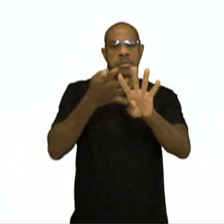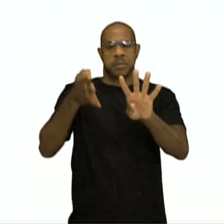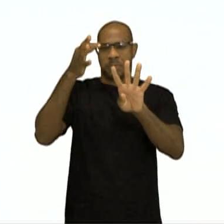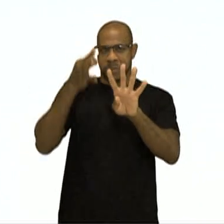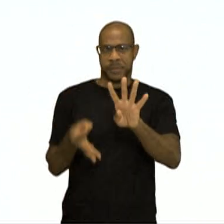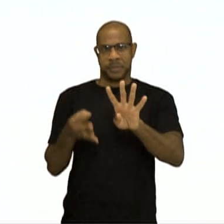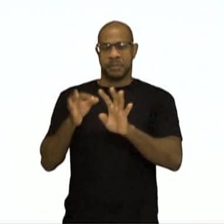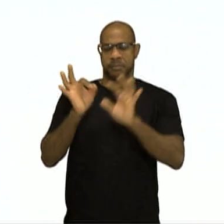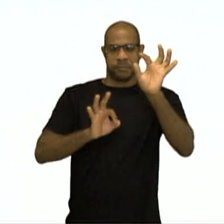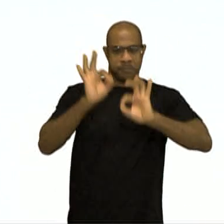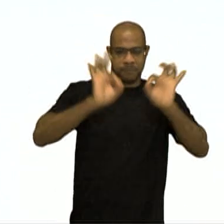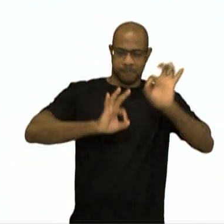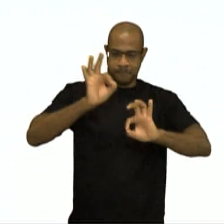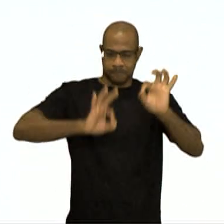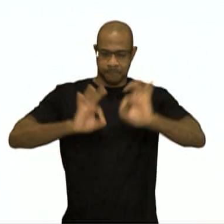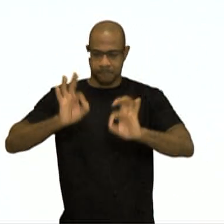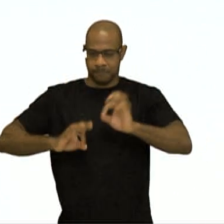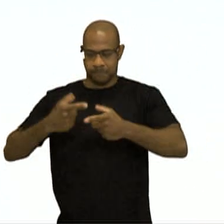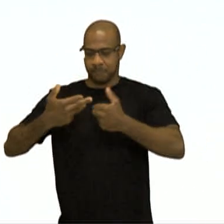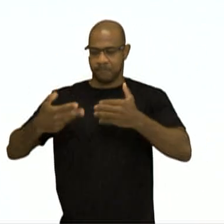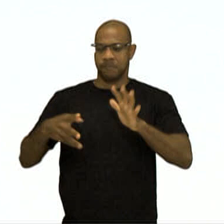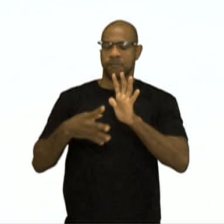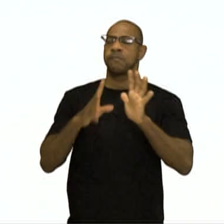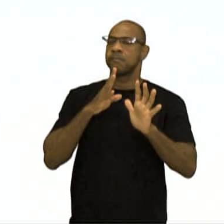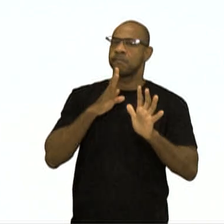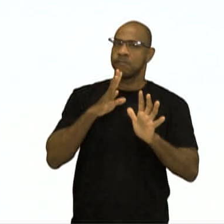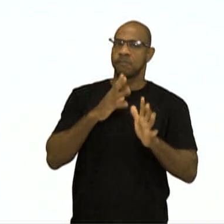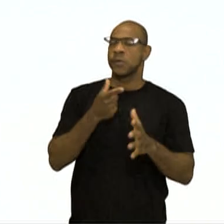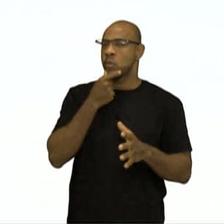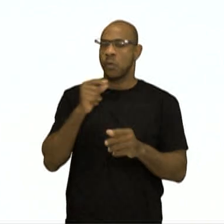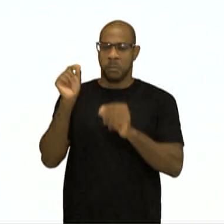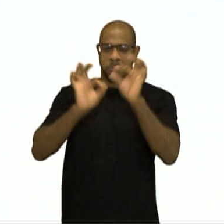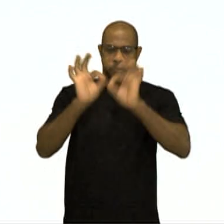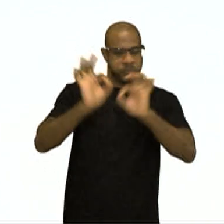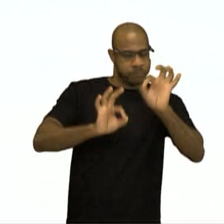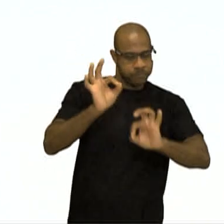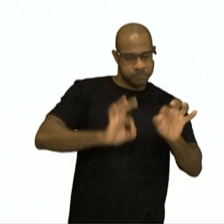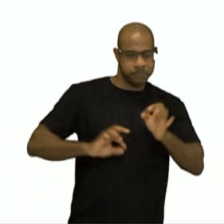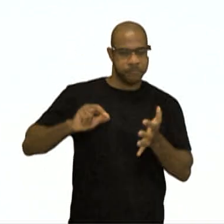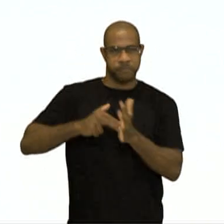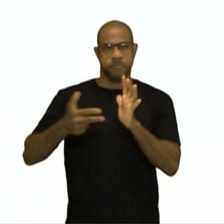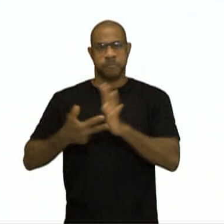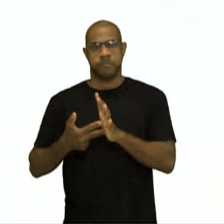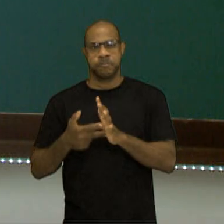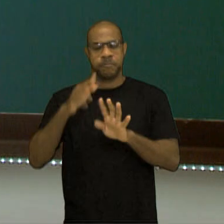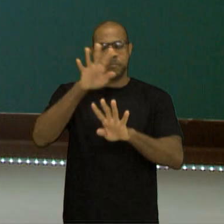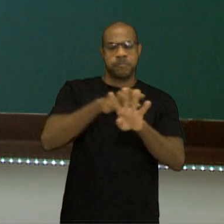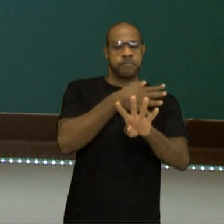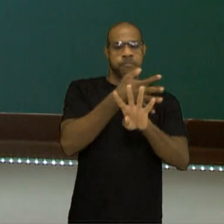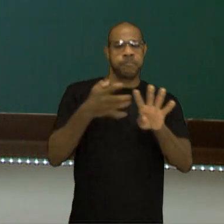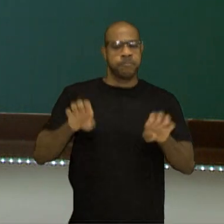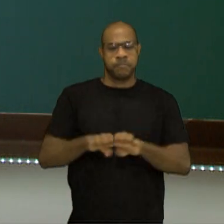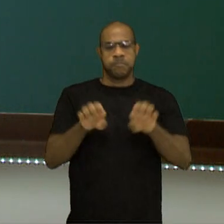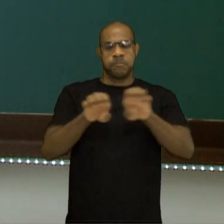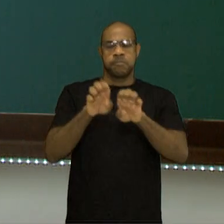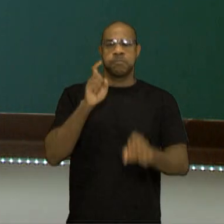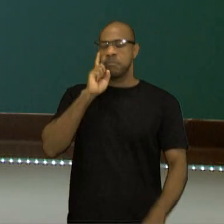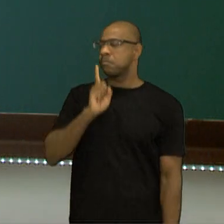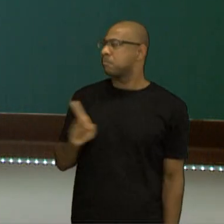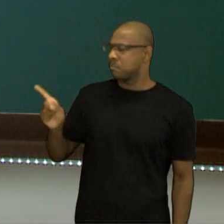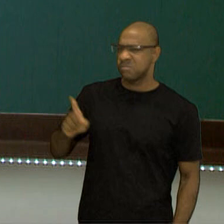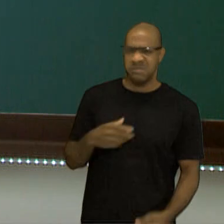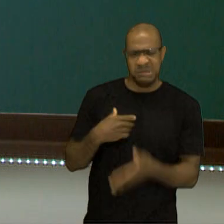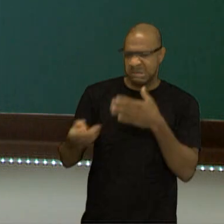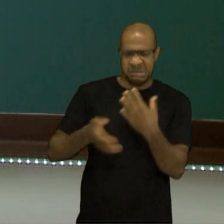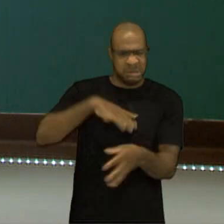organizamos os elementos conhecidos pelo homem e vai representar por essa estrutura. Mas eles são colocados de qualquer